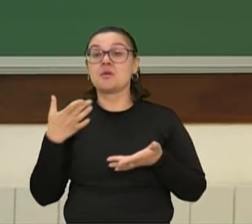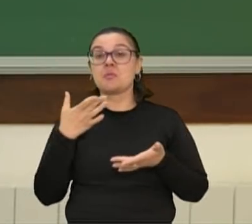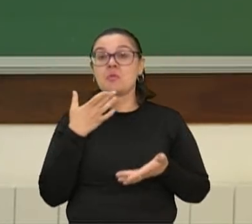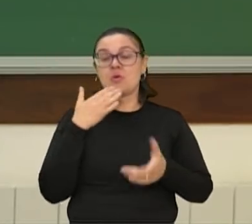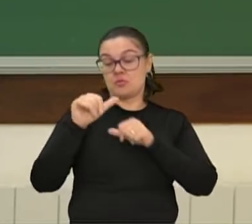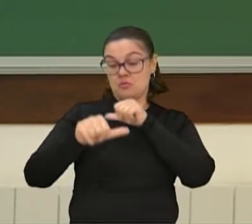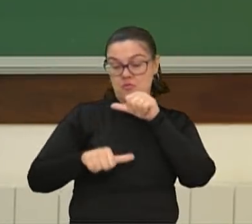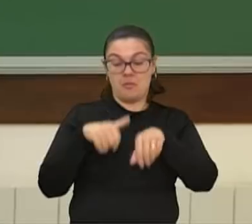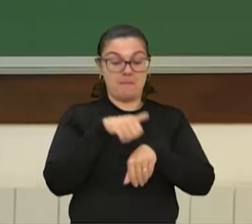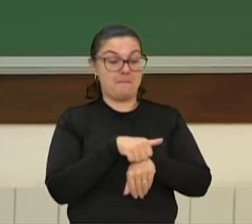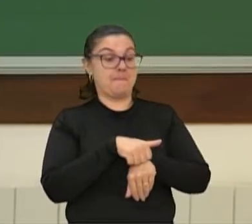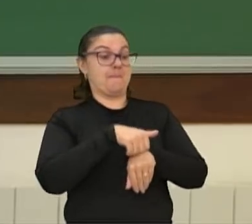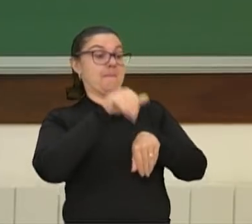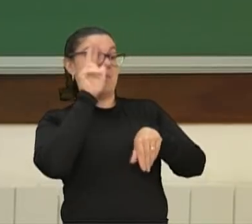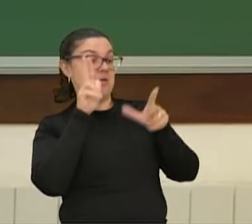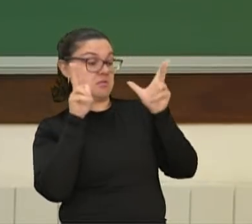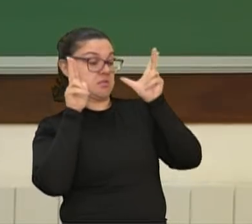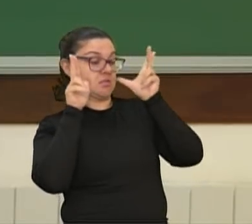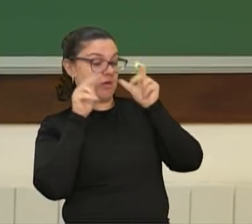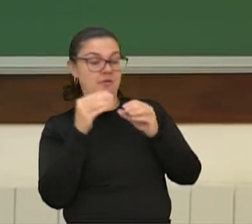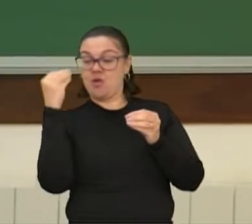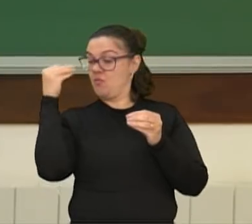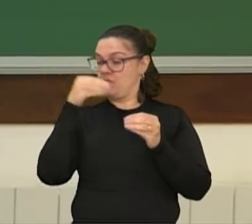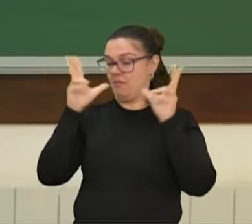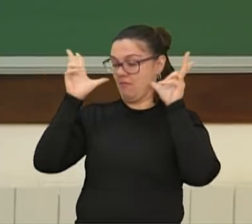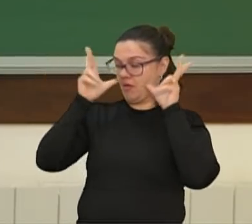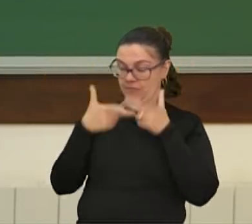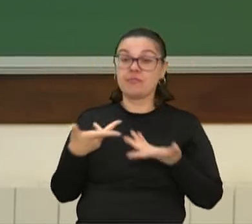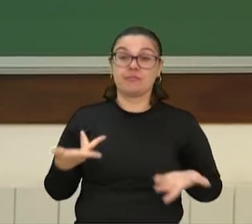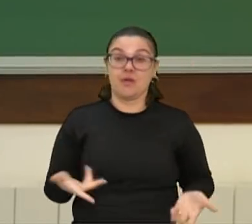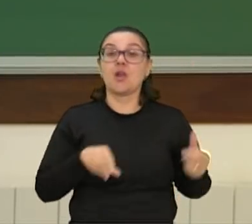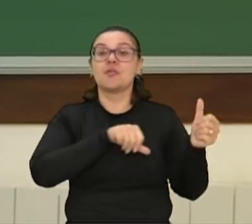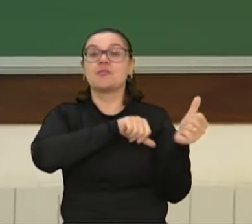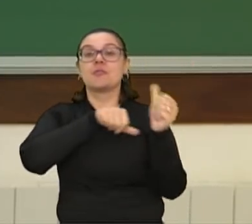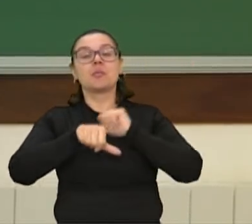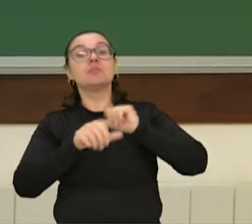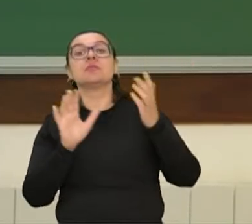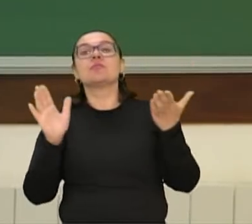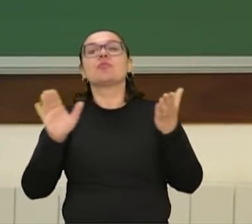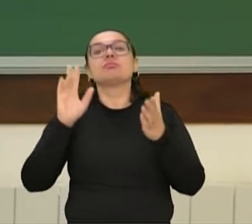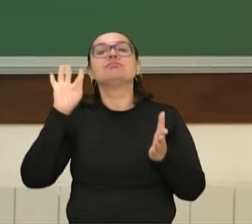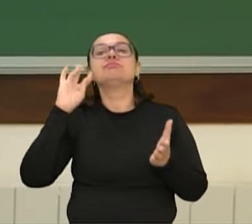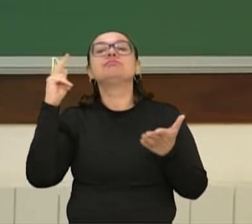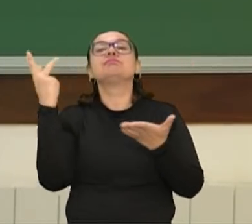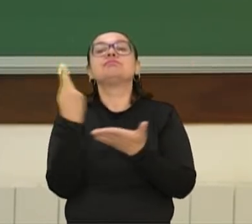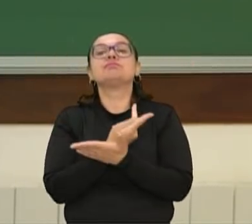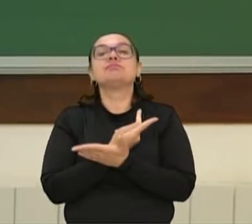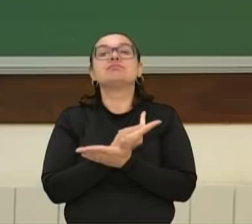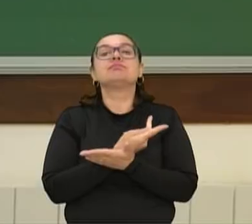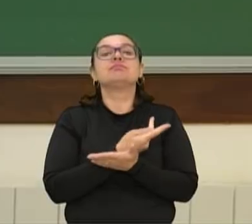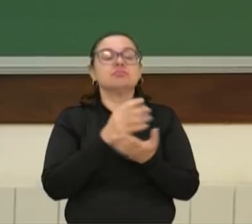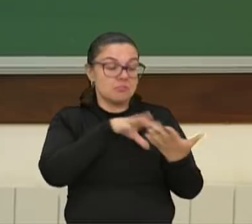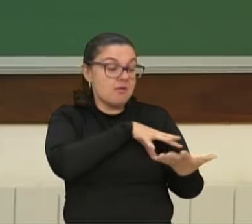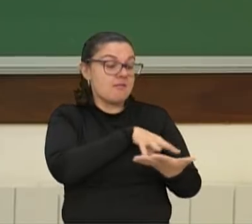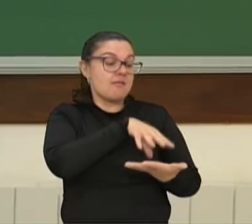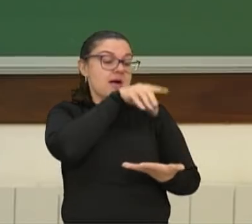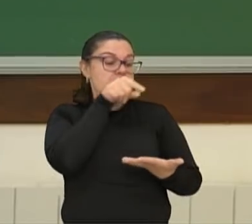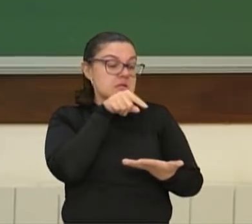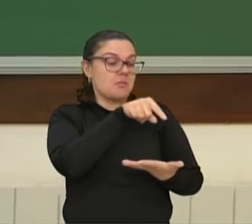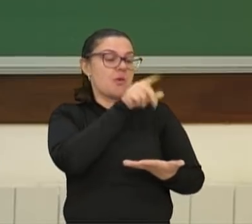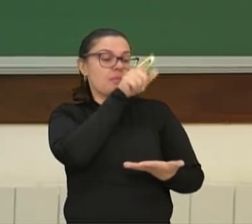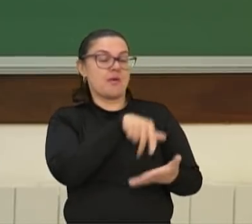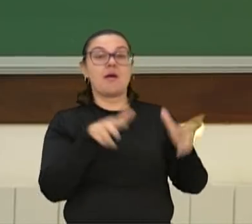faz dele mais cavalo ou menos cavalo. Então isso é só um acidente na substância que